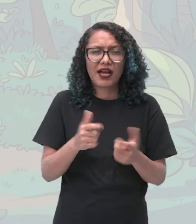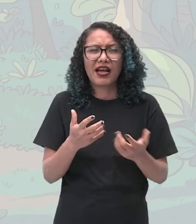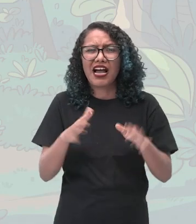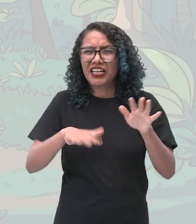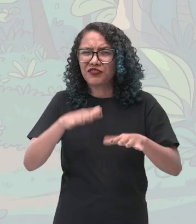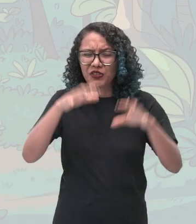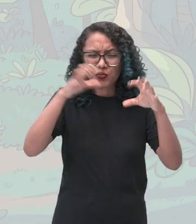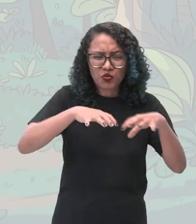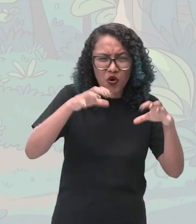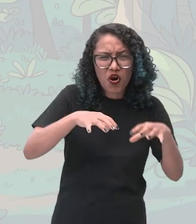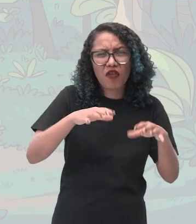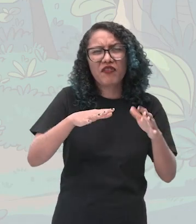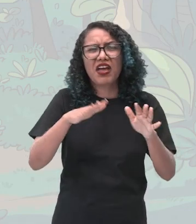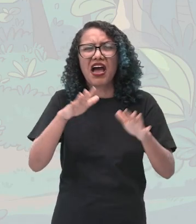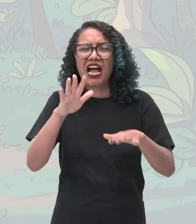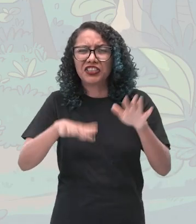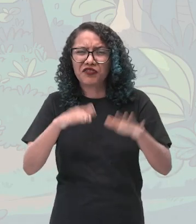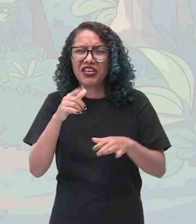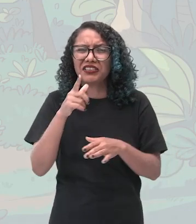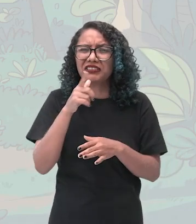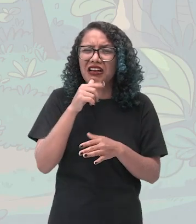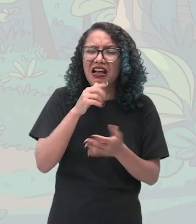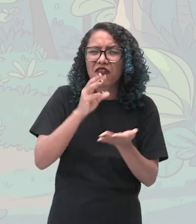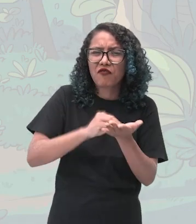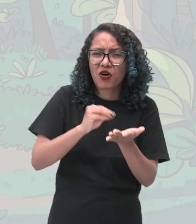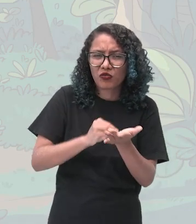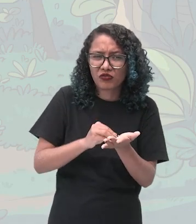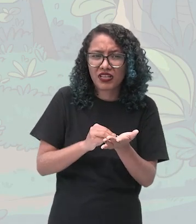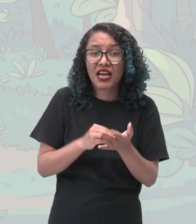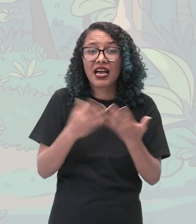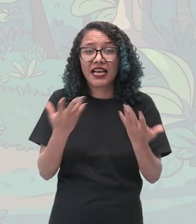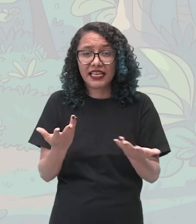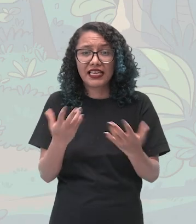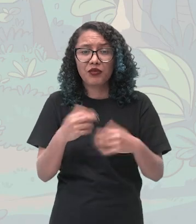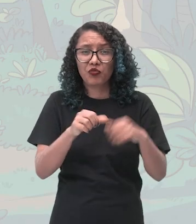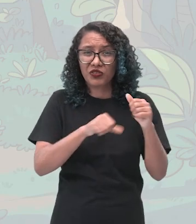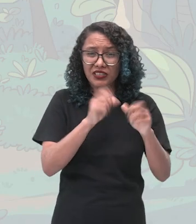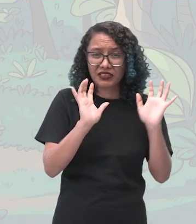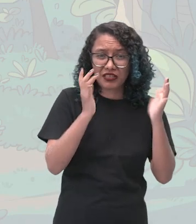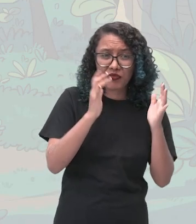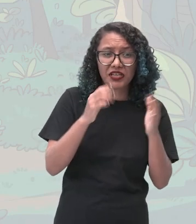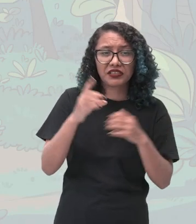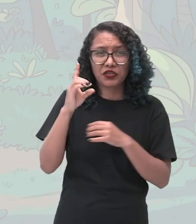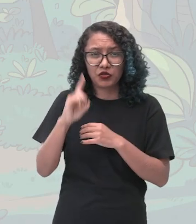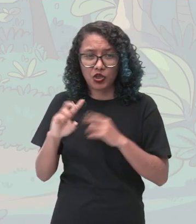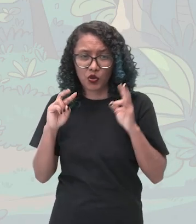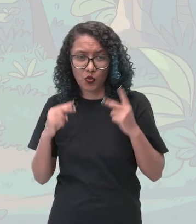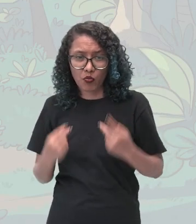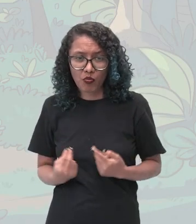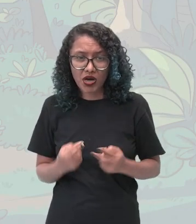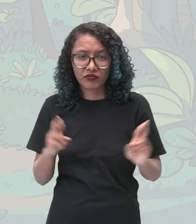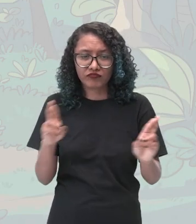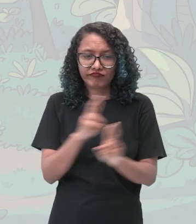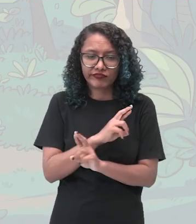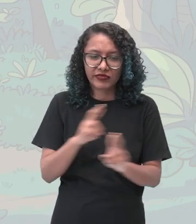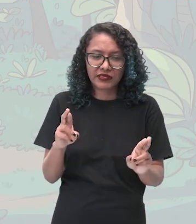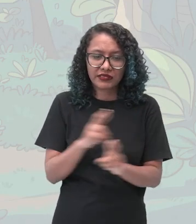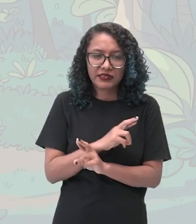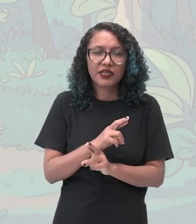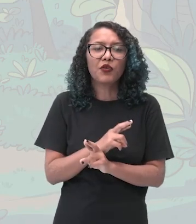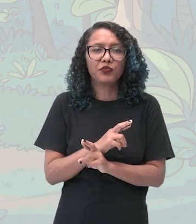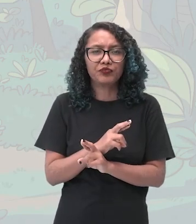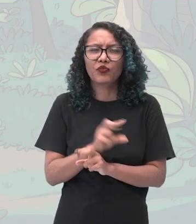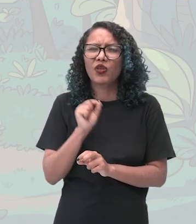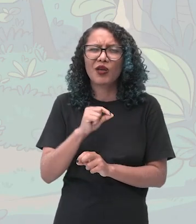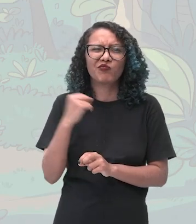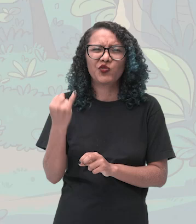E a interconexão entre as mudanças climáticas e os direitos humanos destaca a necessidade da